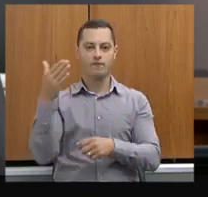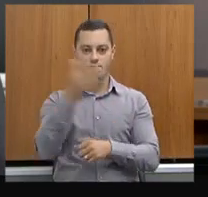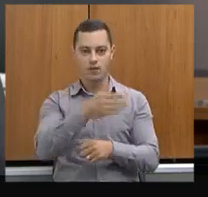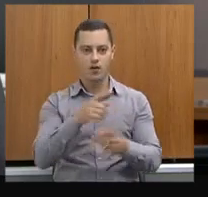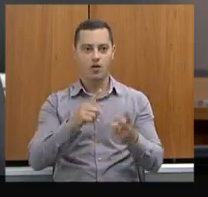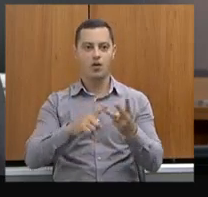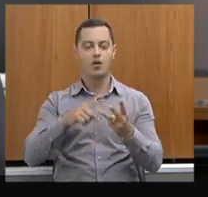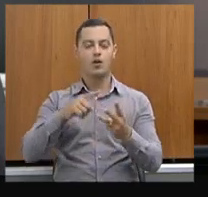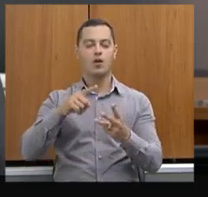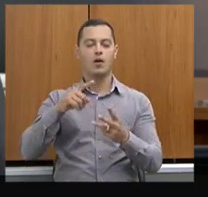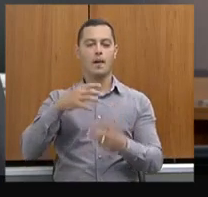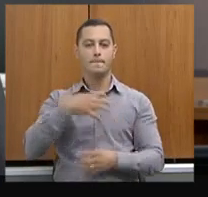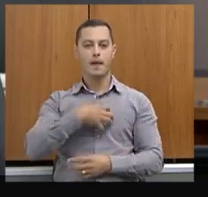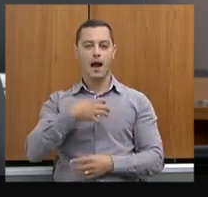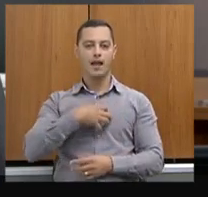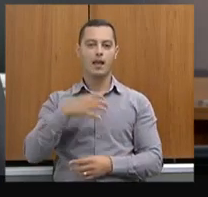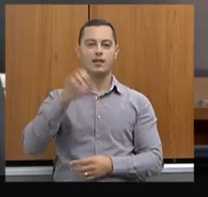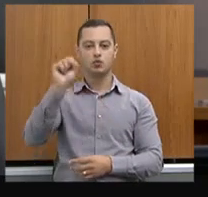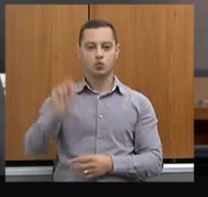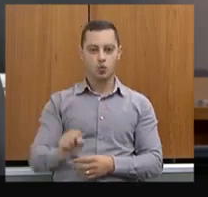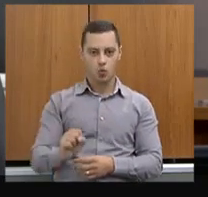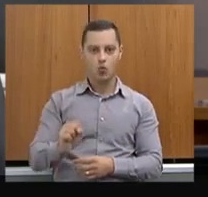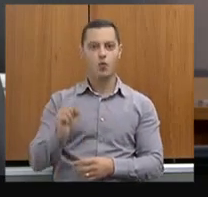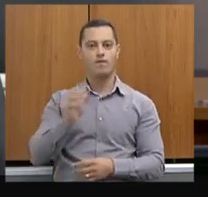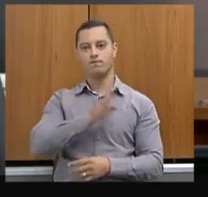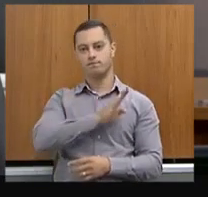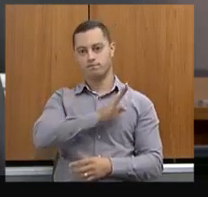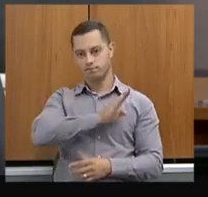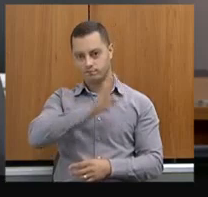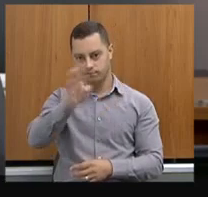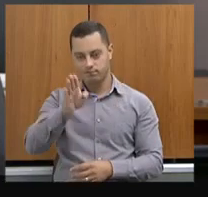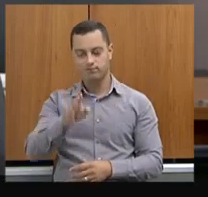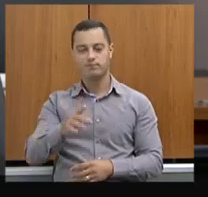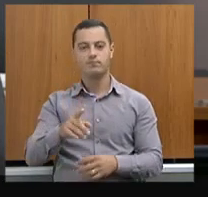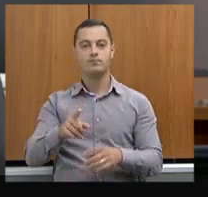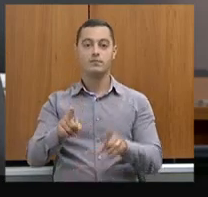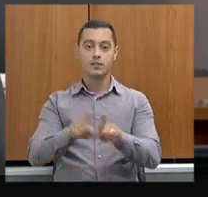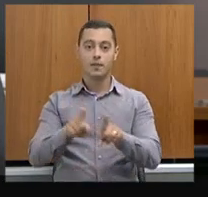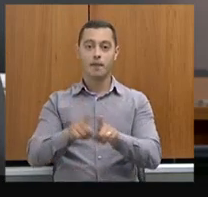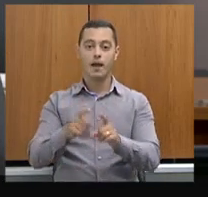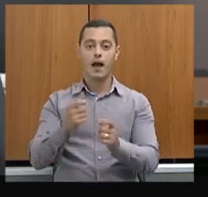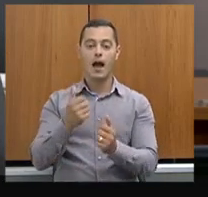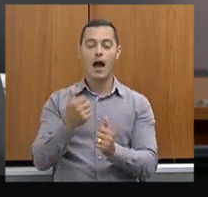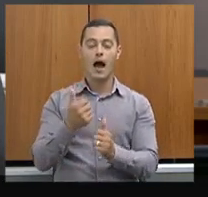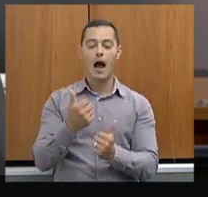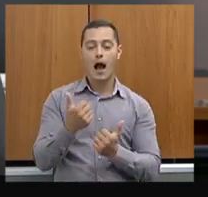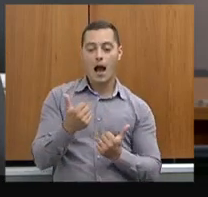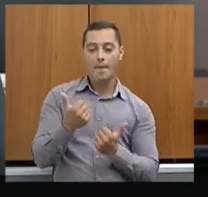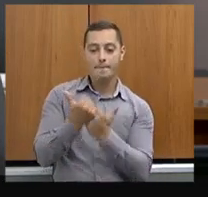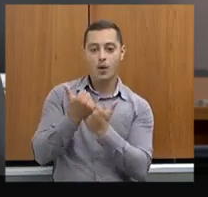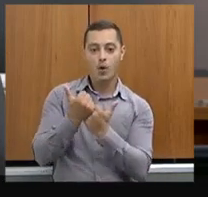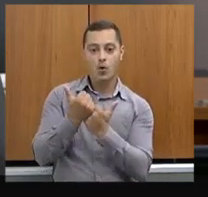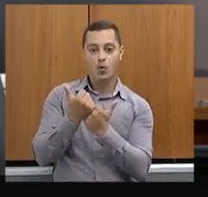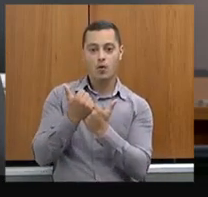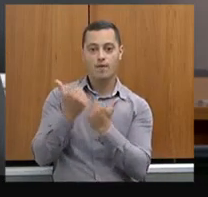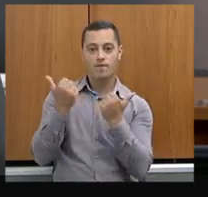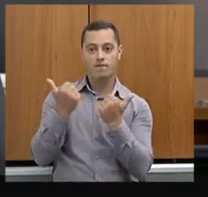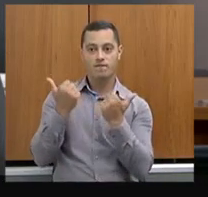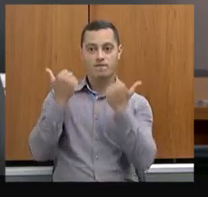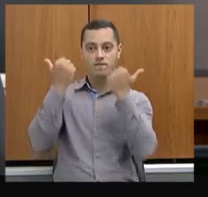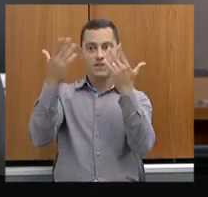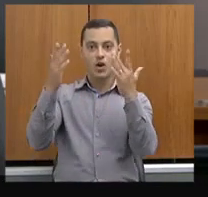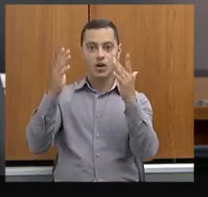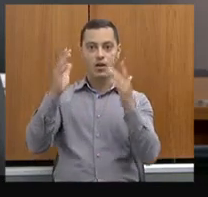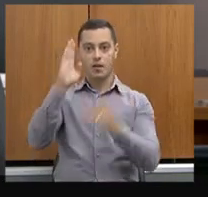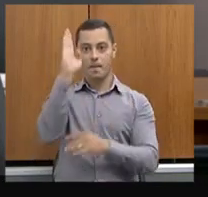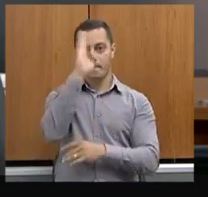Bahia e nós já tivemos também é preciso lembrar apoio humanitário fora do Brasil com esse corpo